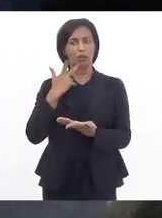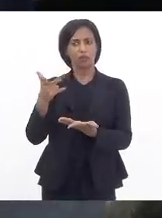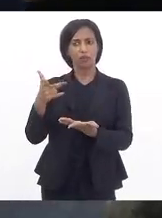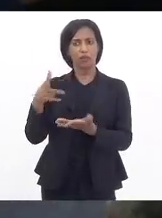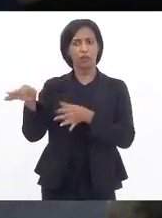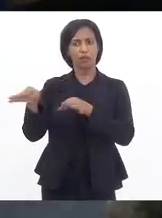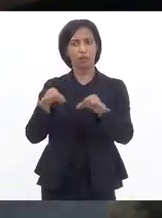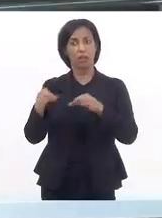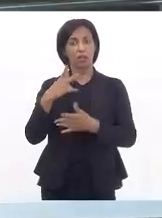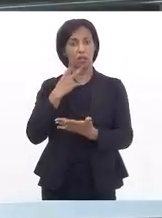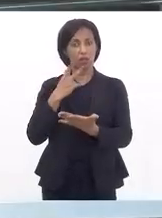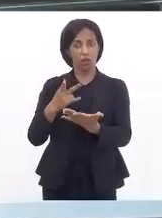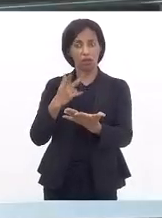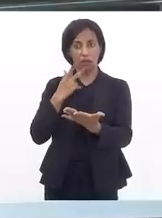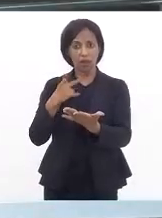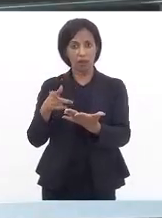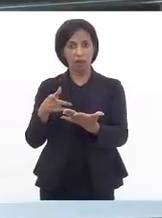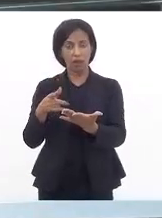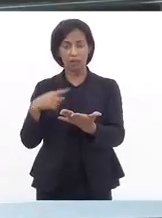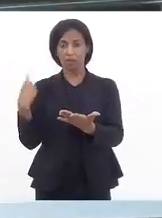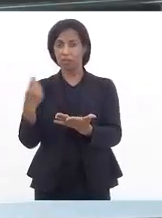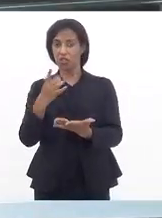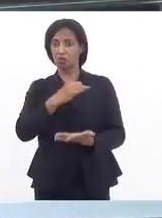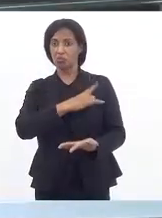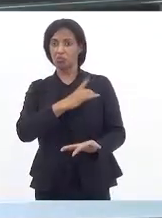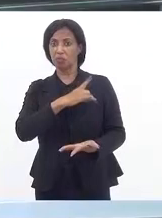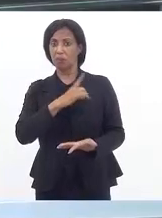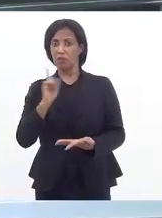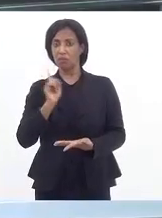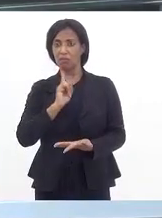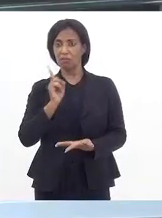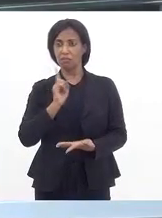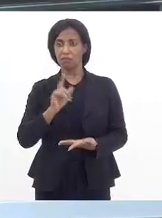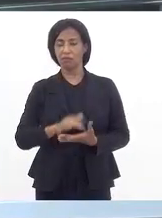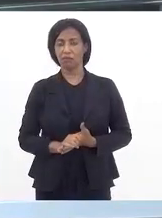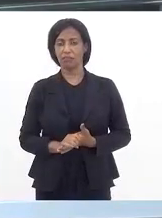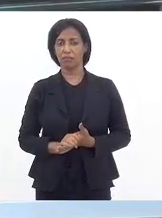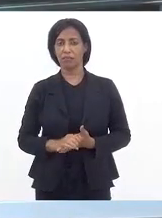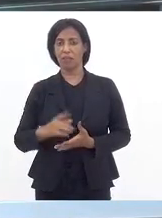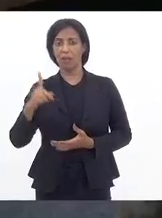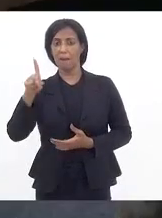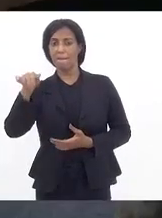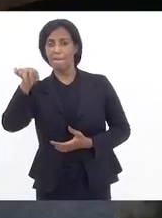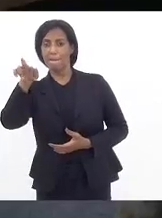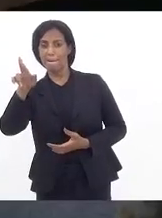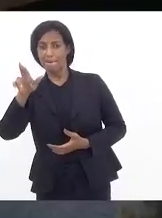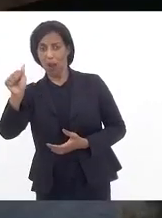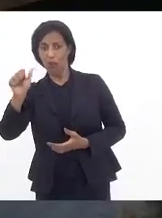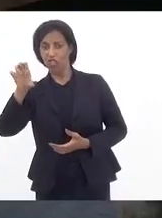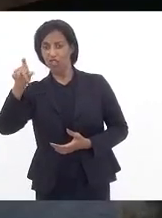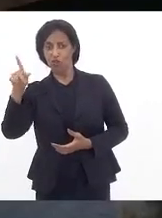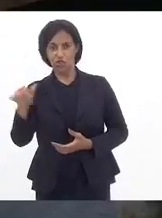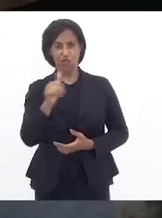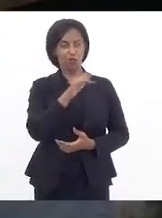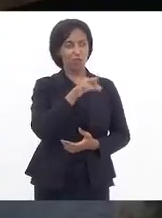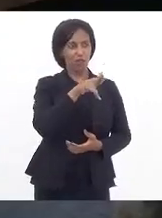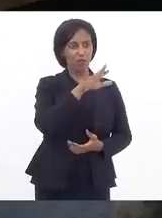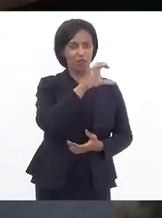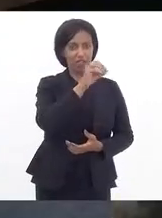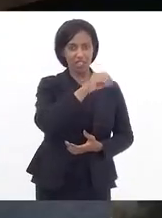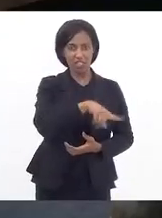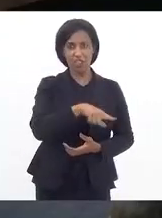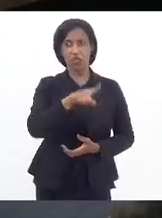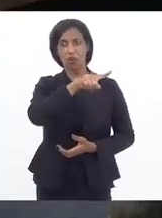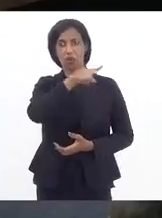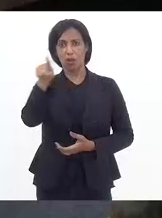eu quero deixar claro tá a gente não tem medo de obstrução não Pau que dá em Chico dá em Francisco a